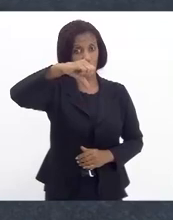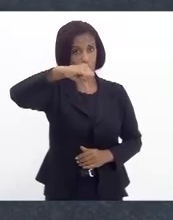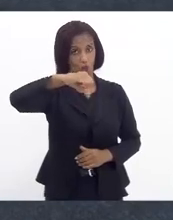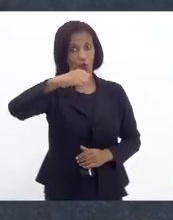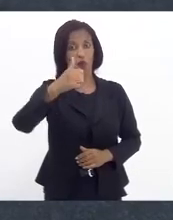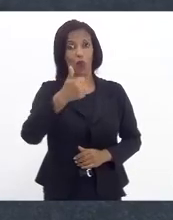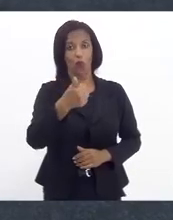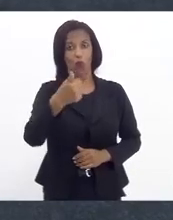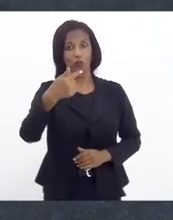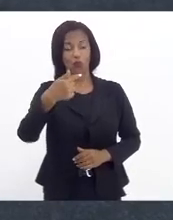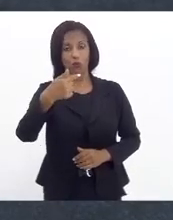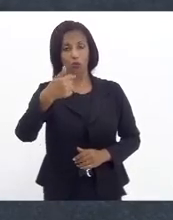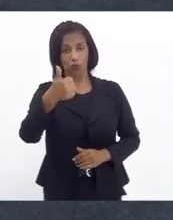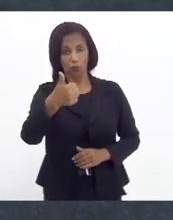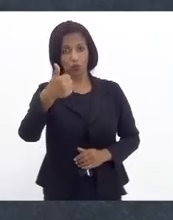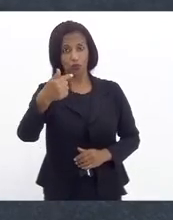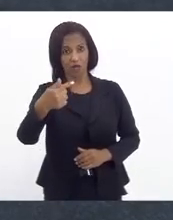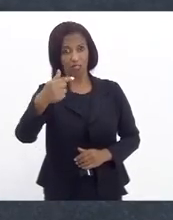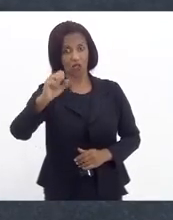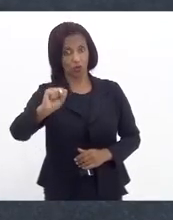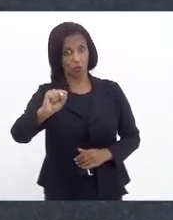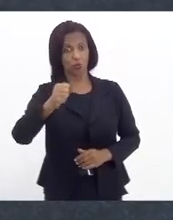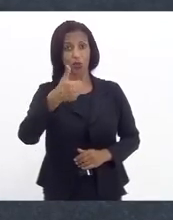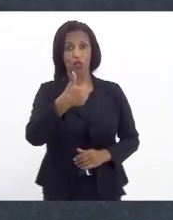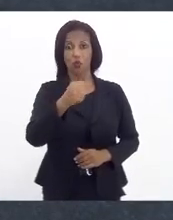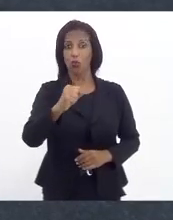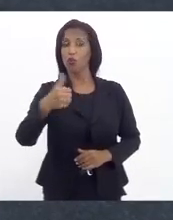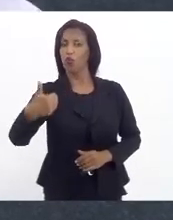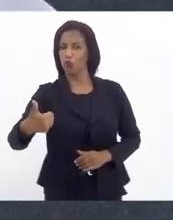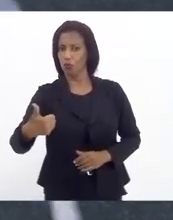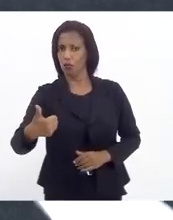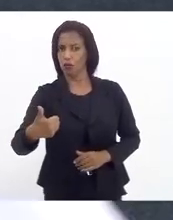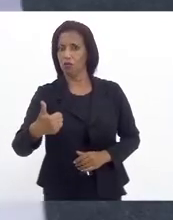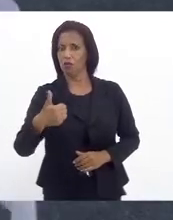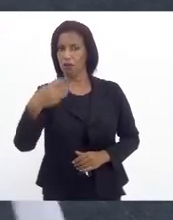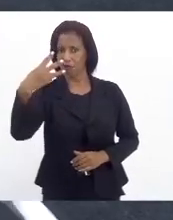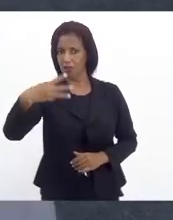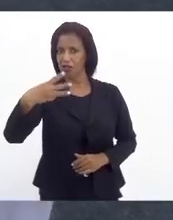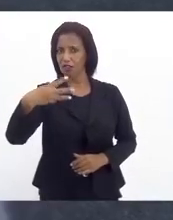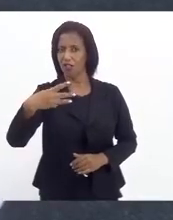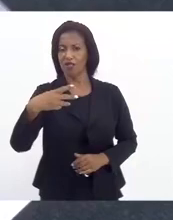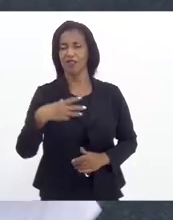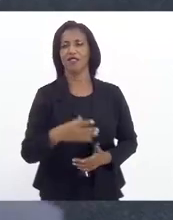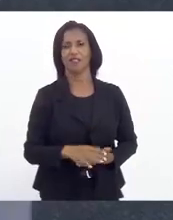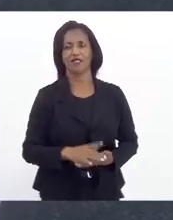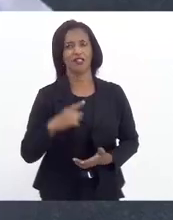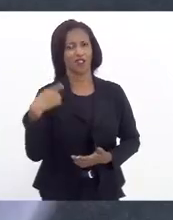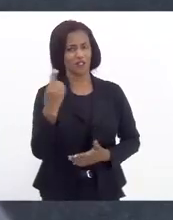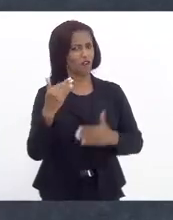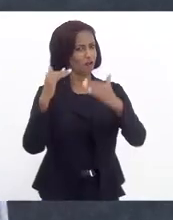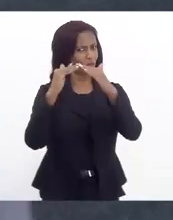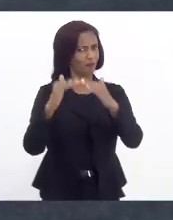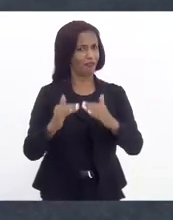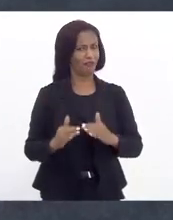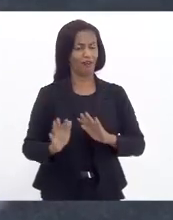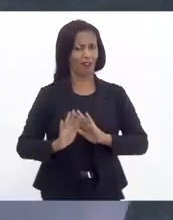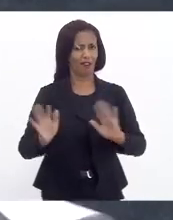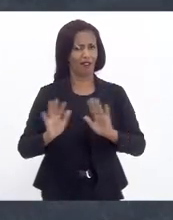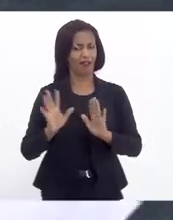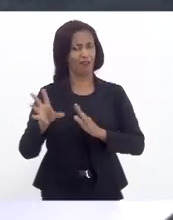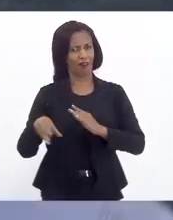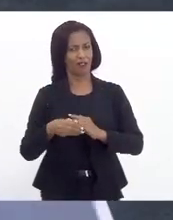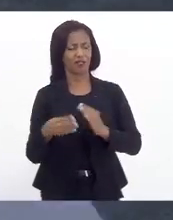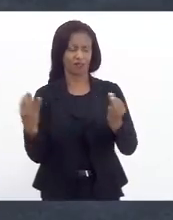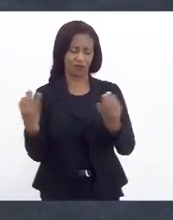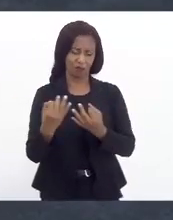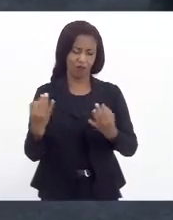159, 178, que modificou, e 181. 181. É só isso. E nós estamos favoráveis. Acho que a adesão